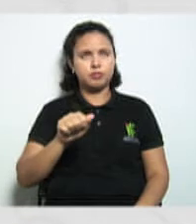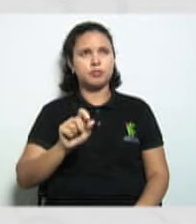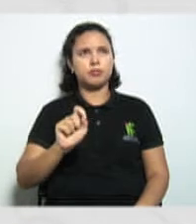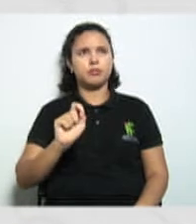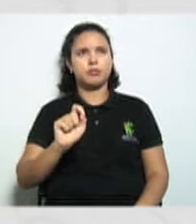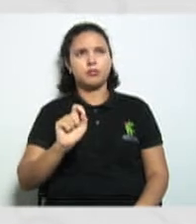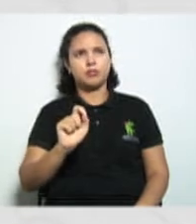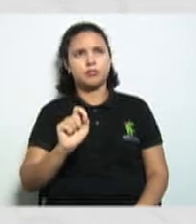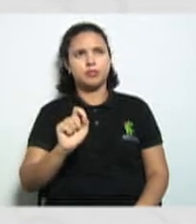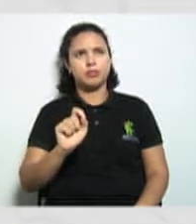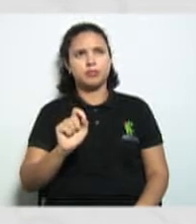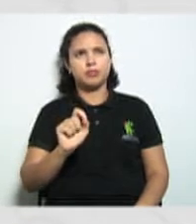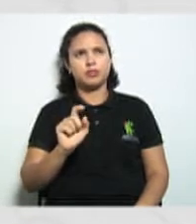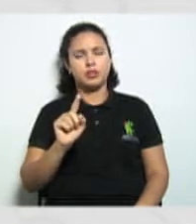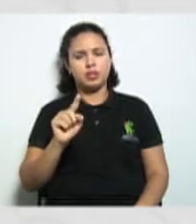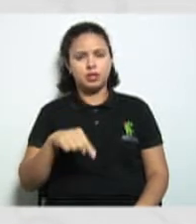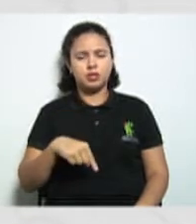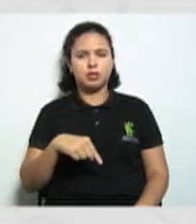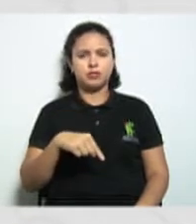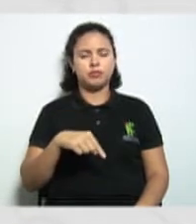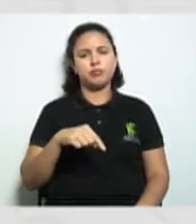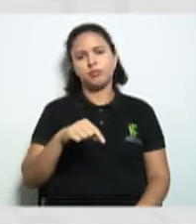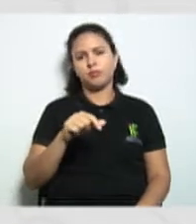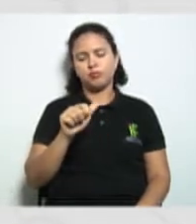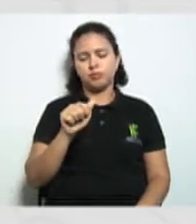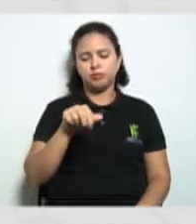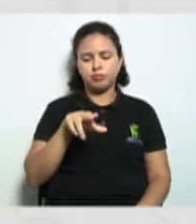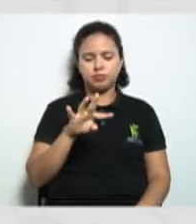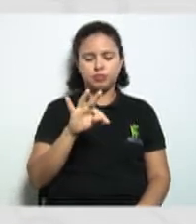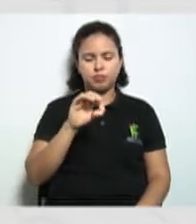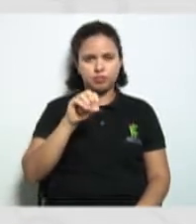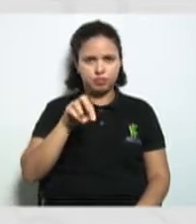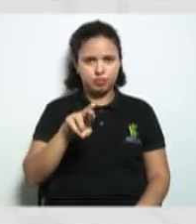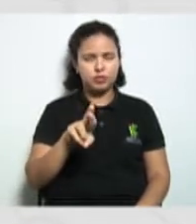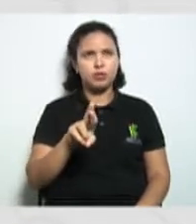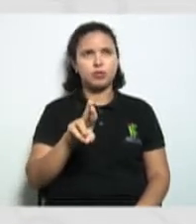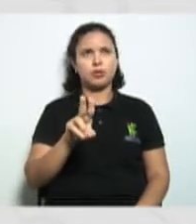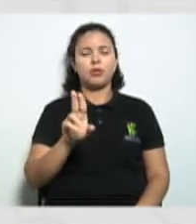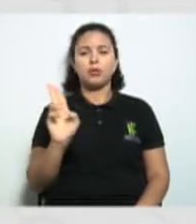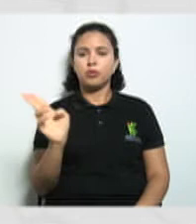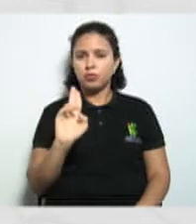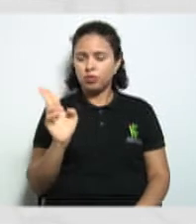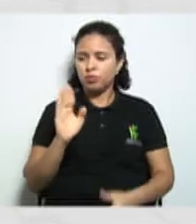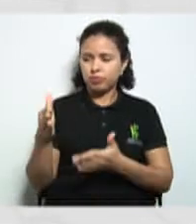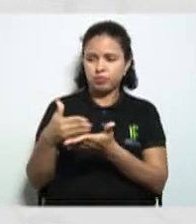essenciais para a referência. Olha, autor, o nome da obra,